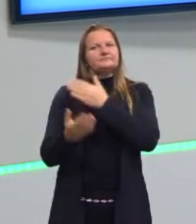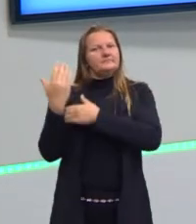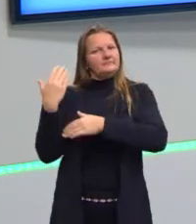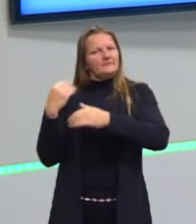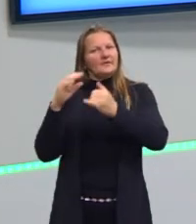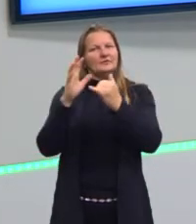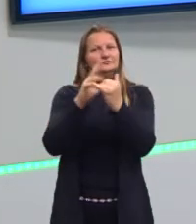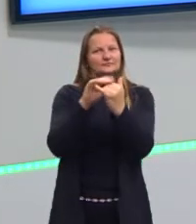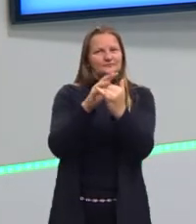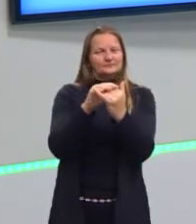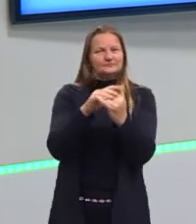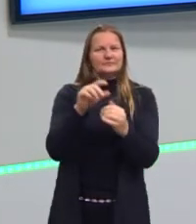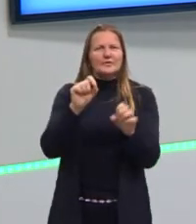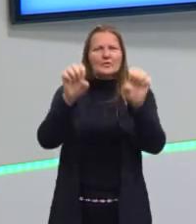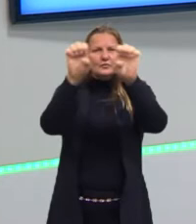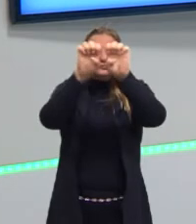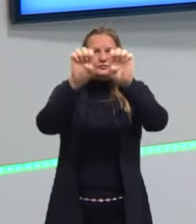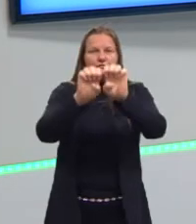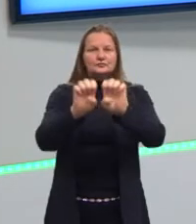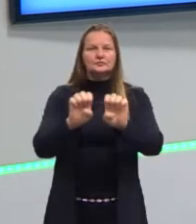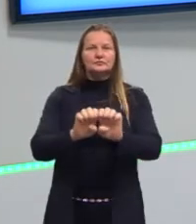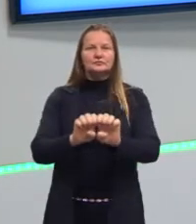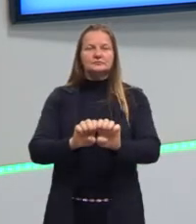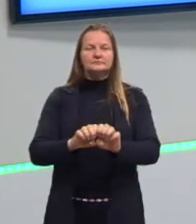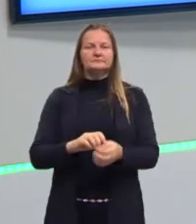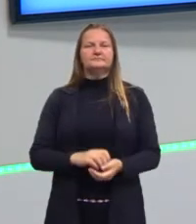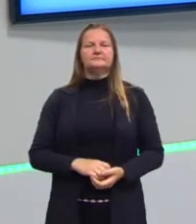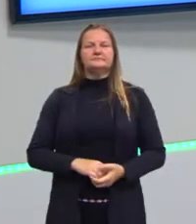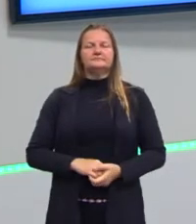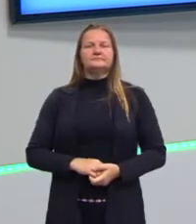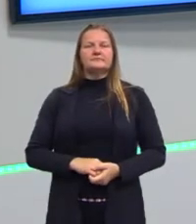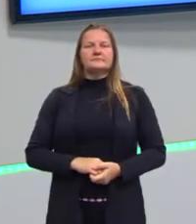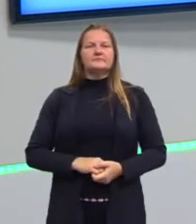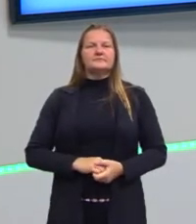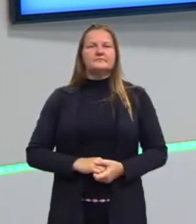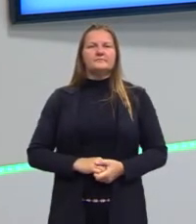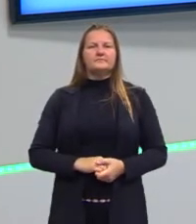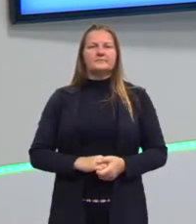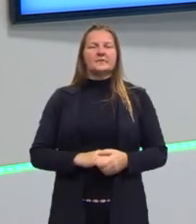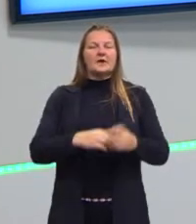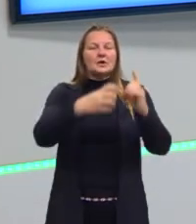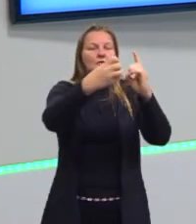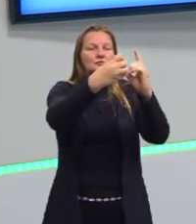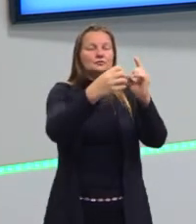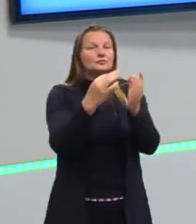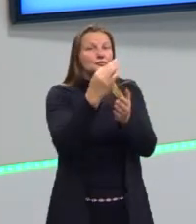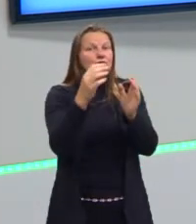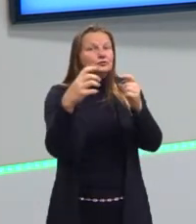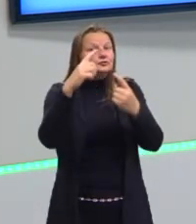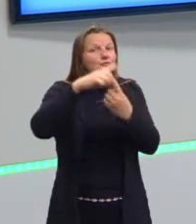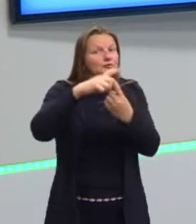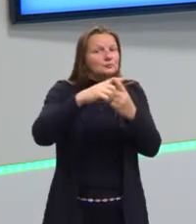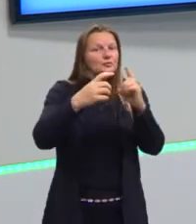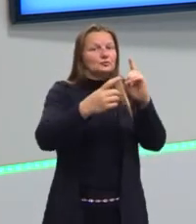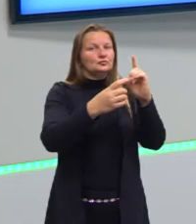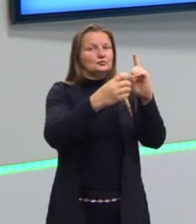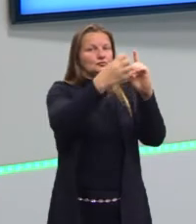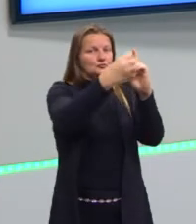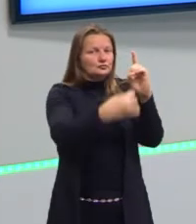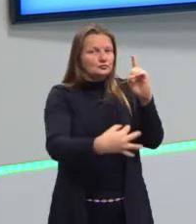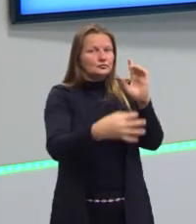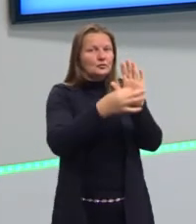canal do YouTube que é o que a estrutura né do texto dissertativo argumentativo mas eu já sei tudo sobre isso